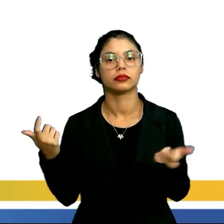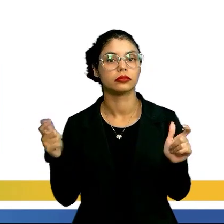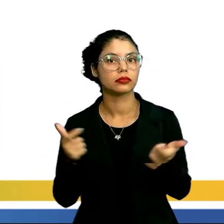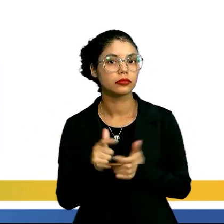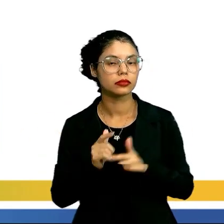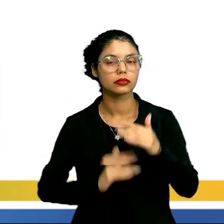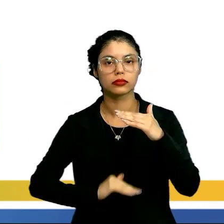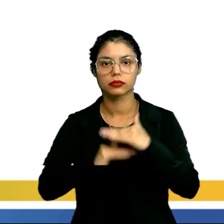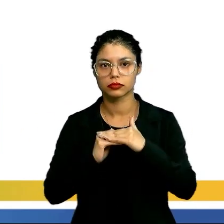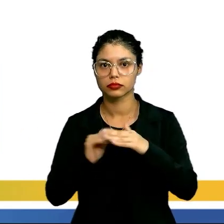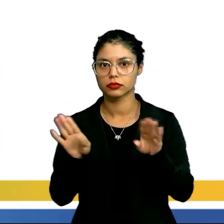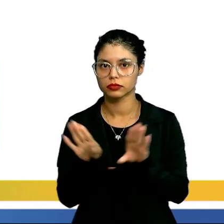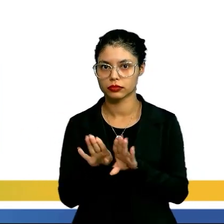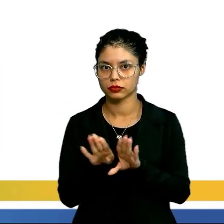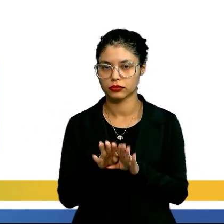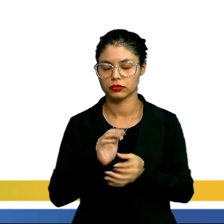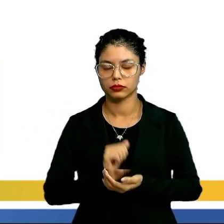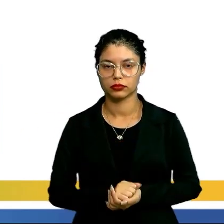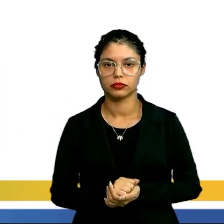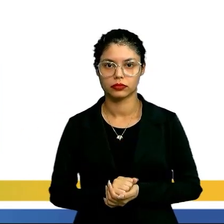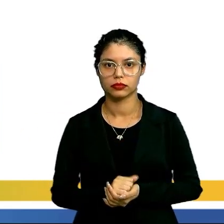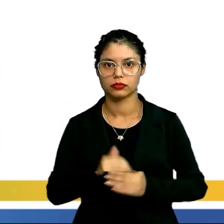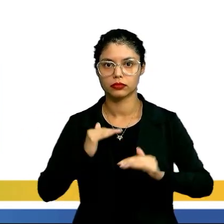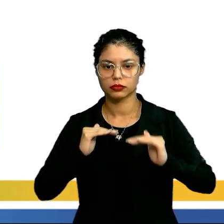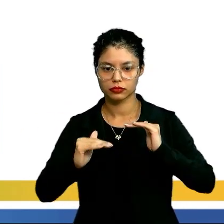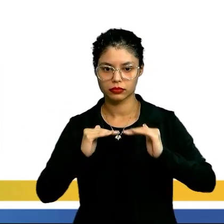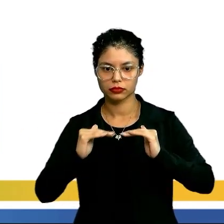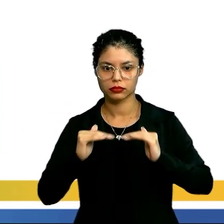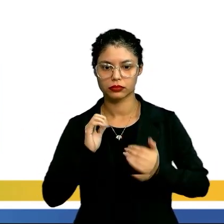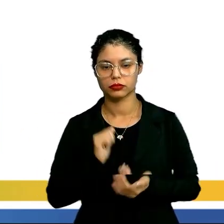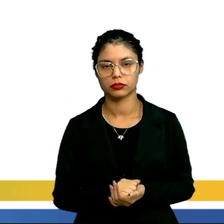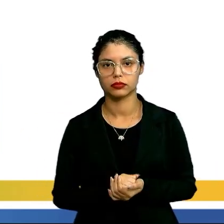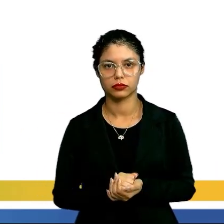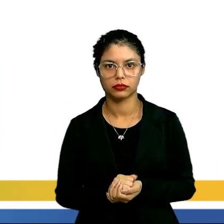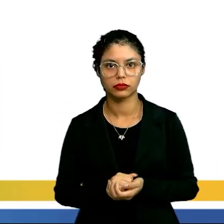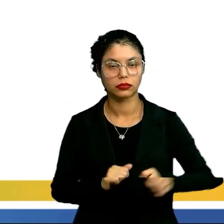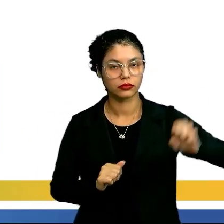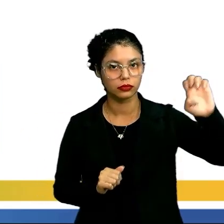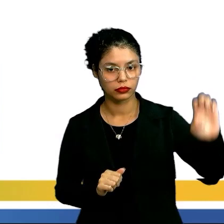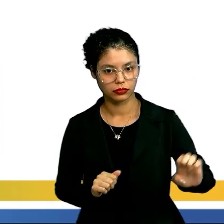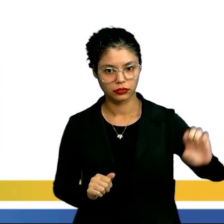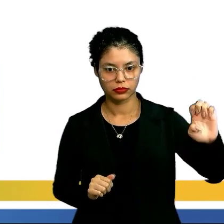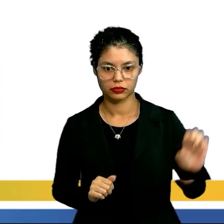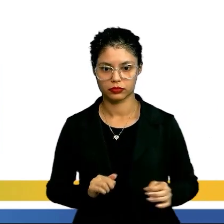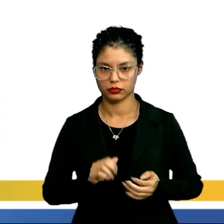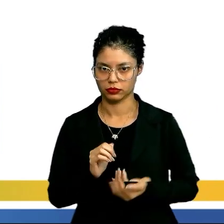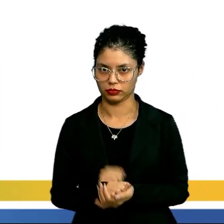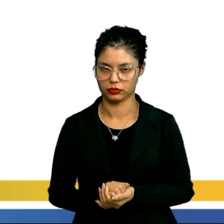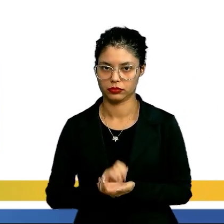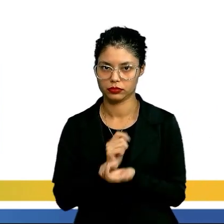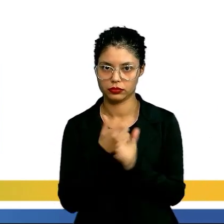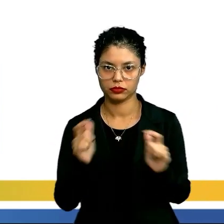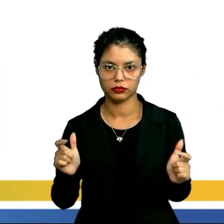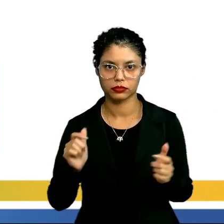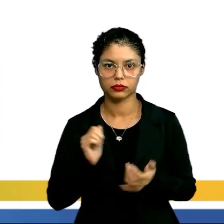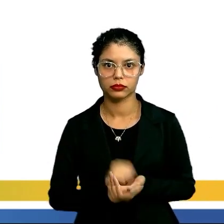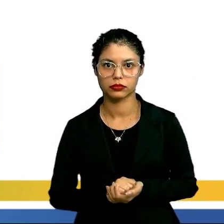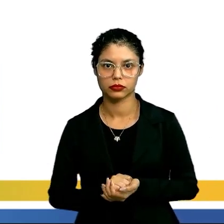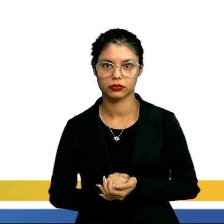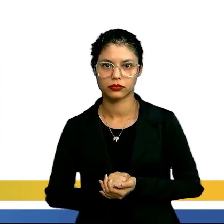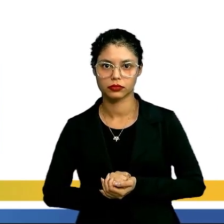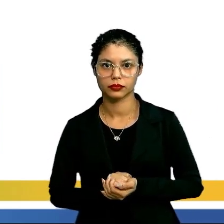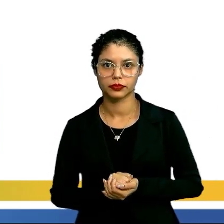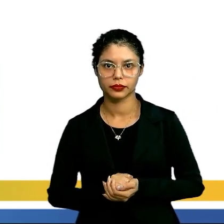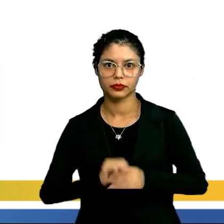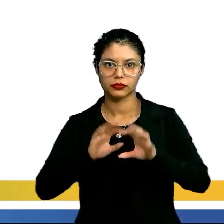da pressão desloca o equilíbrio, para a esquerda, onde o volume ele é maior. Perfeito?